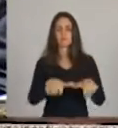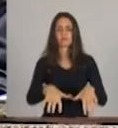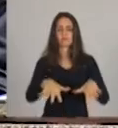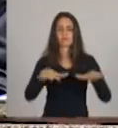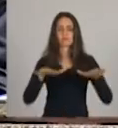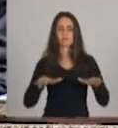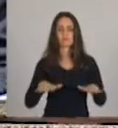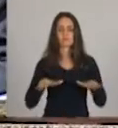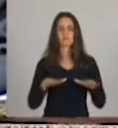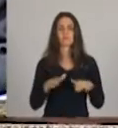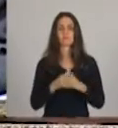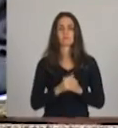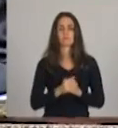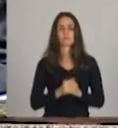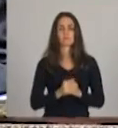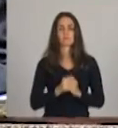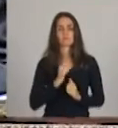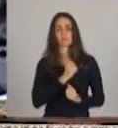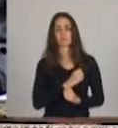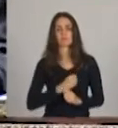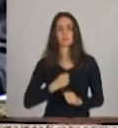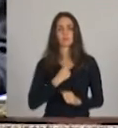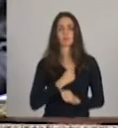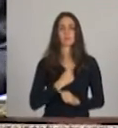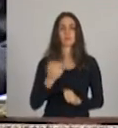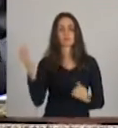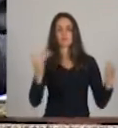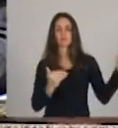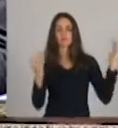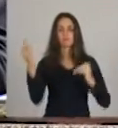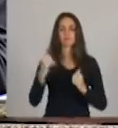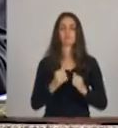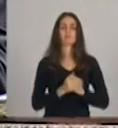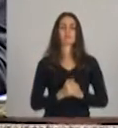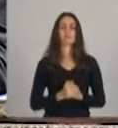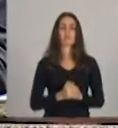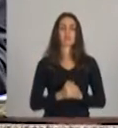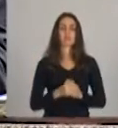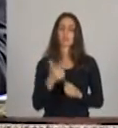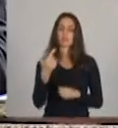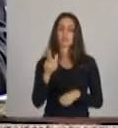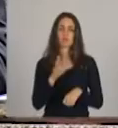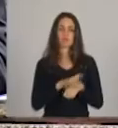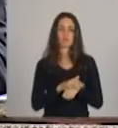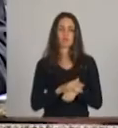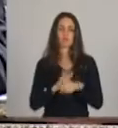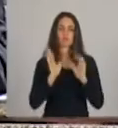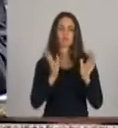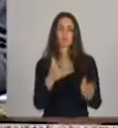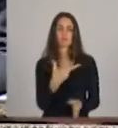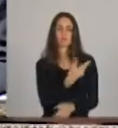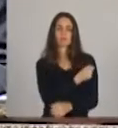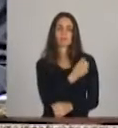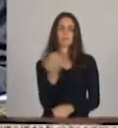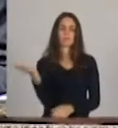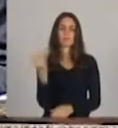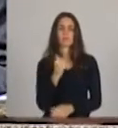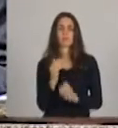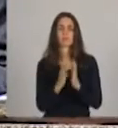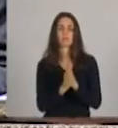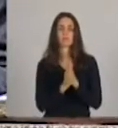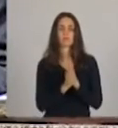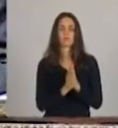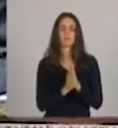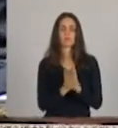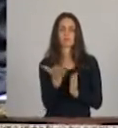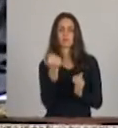de um deputado para o outro. Então, nós estamos com saudade dos colegas aqui, que não tem comorbidade, que já está vacinado, por favor.